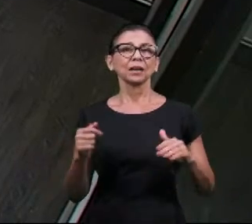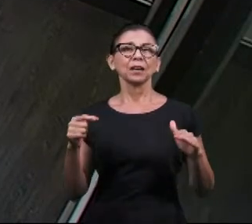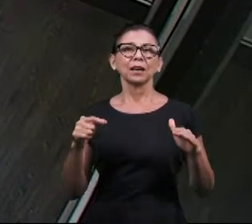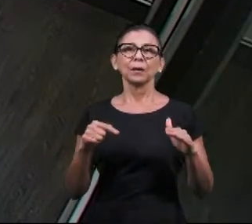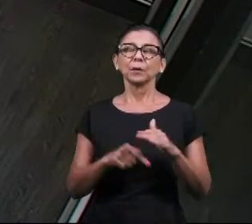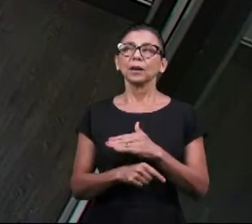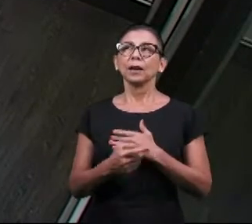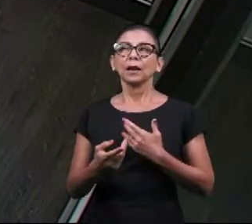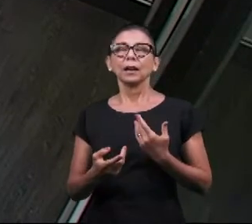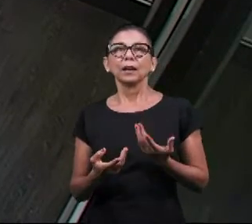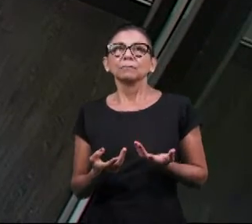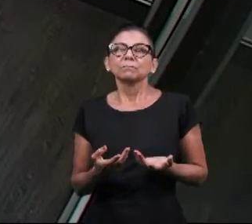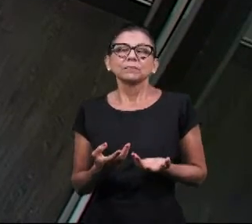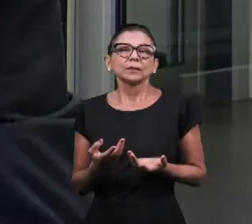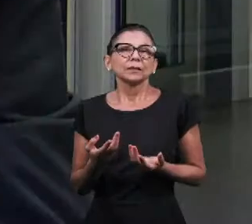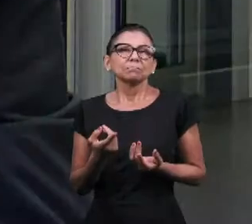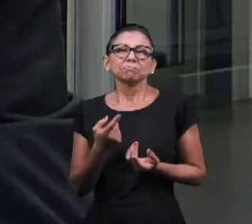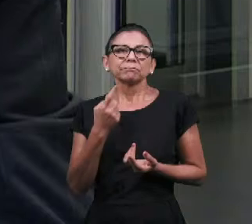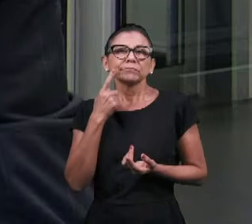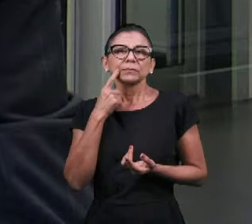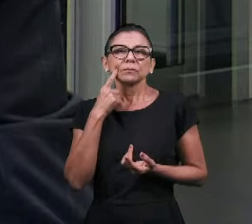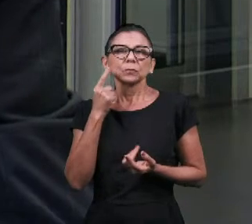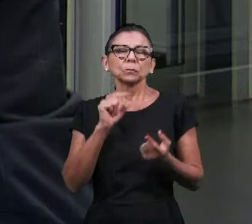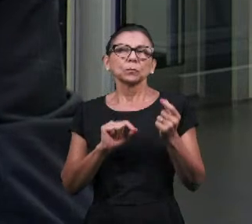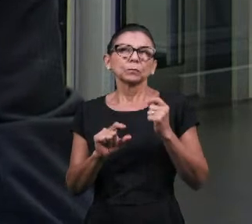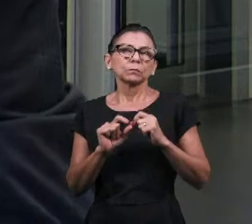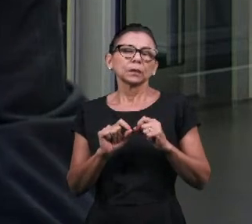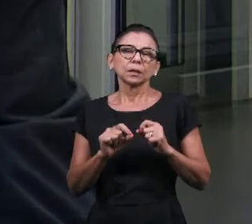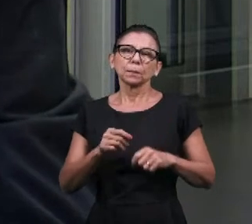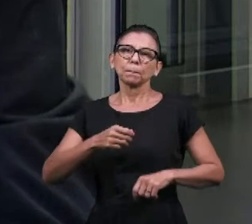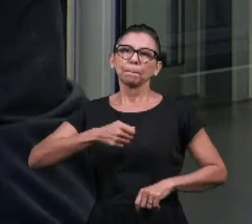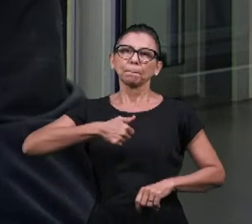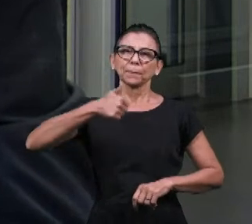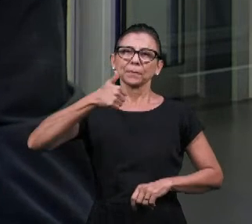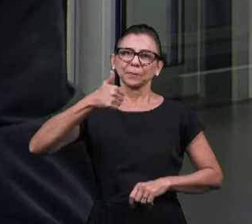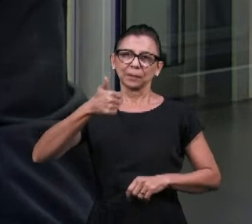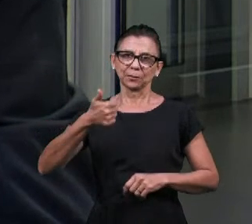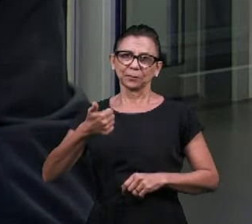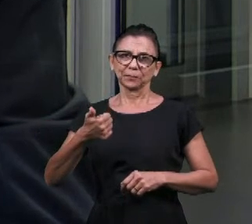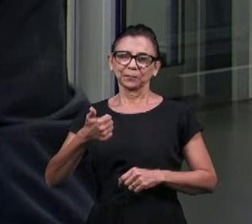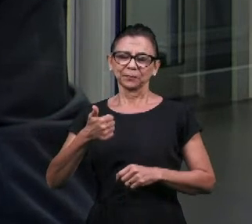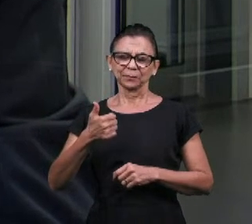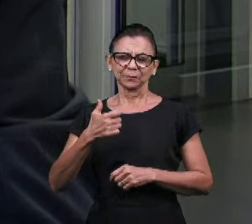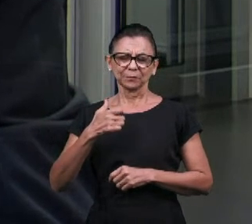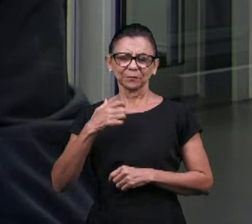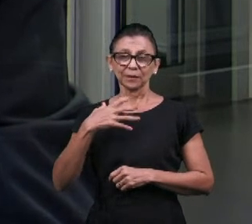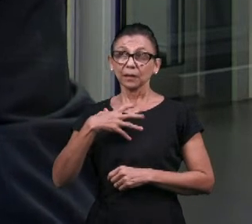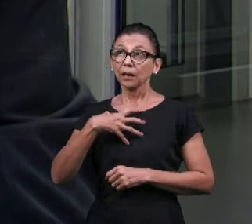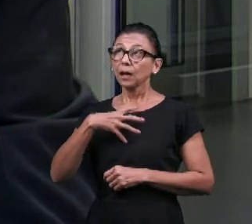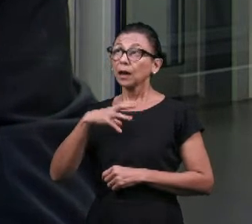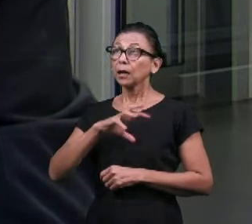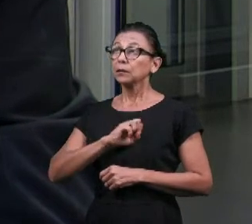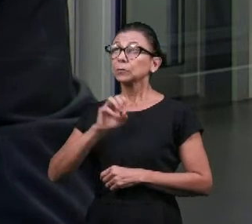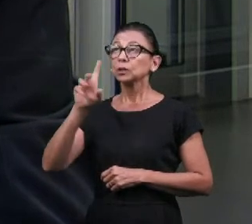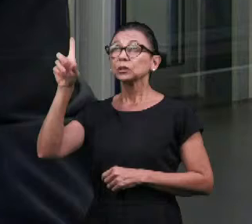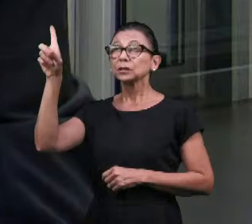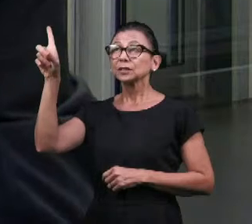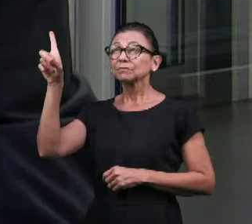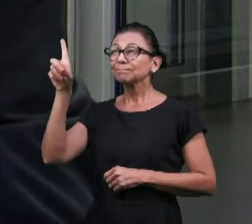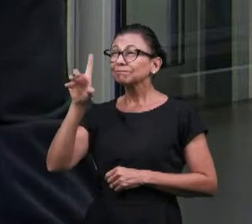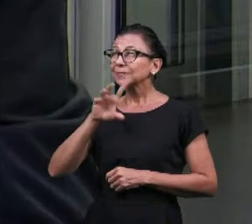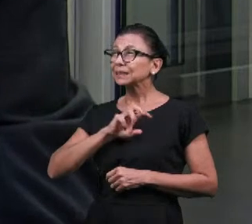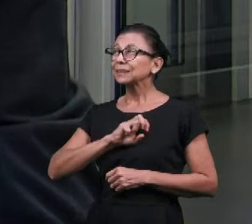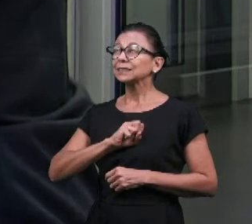É você ver o seguinte, que em primeiro lugar, é o seguinte, é o amor de Deus. como Deus